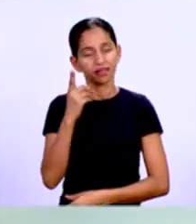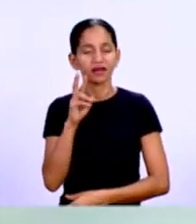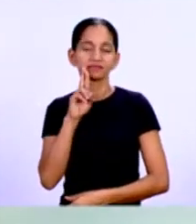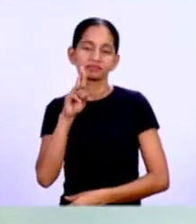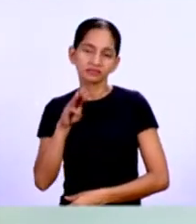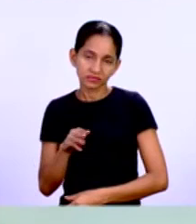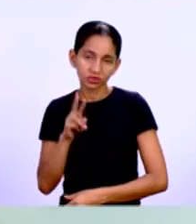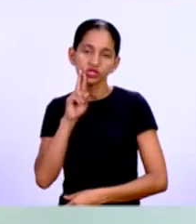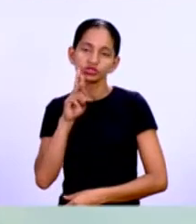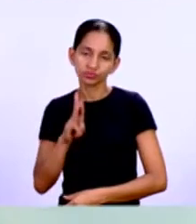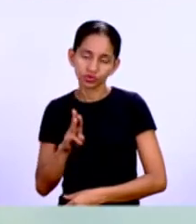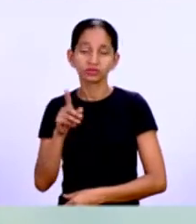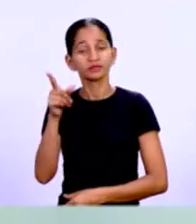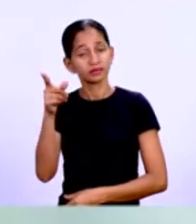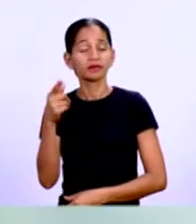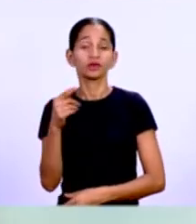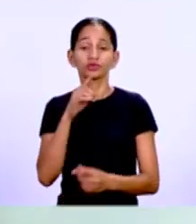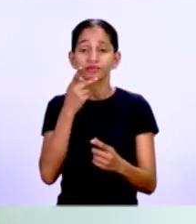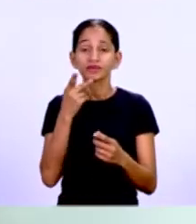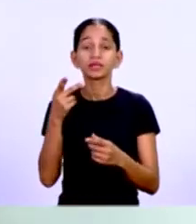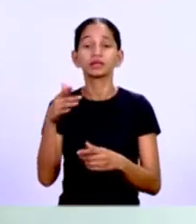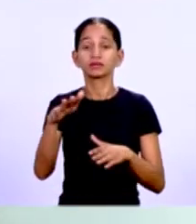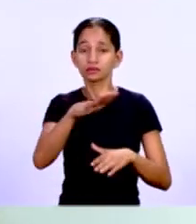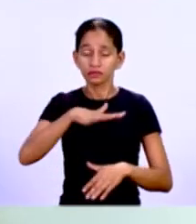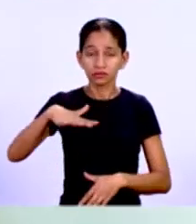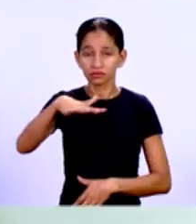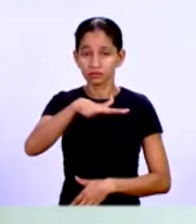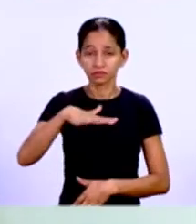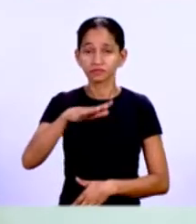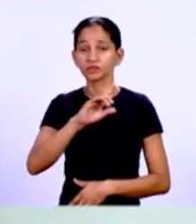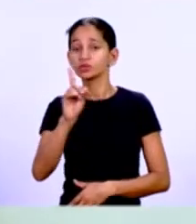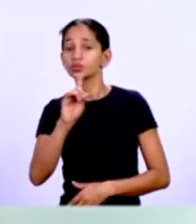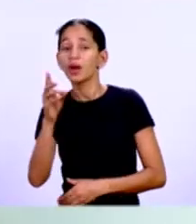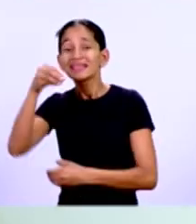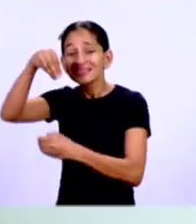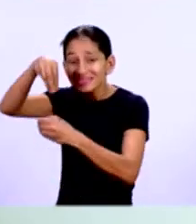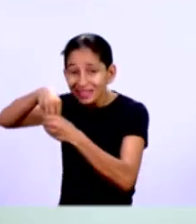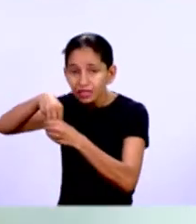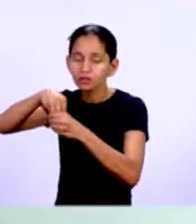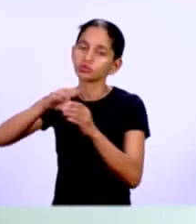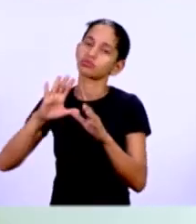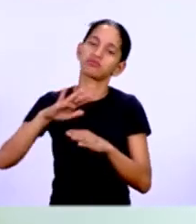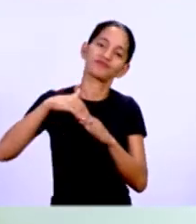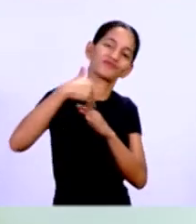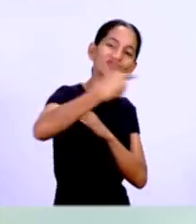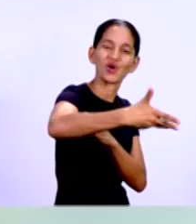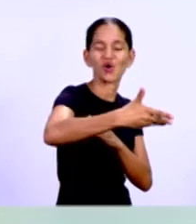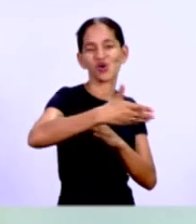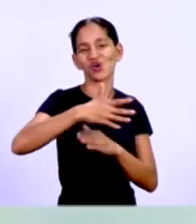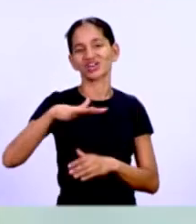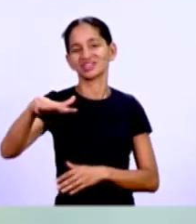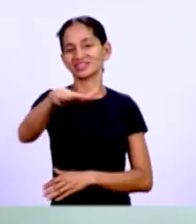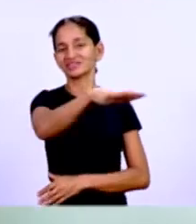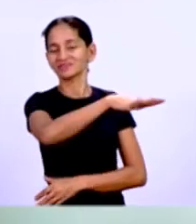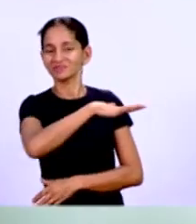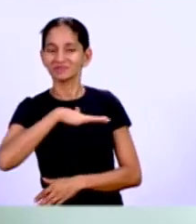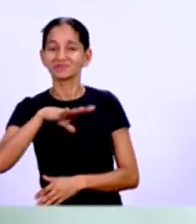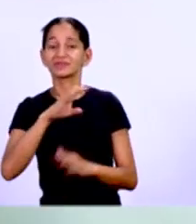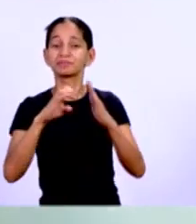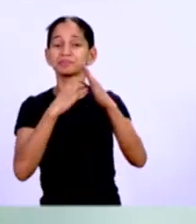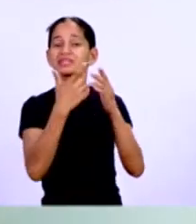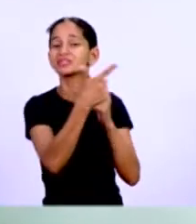externo ao comércio. Estou me referindo ao comércio que não é o próprio frigorífico, mas o comércio de lojas do município e da